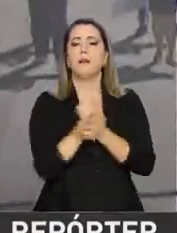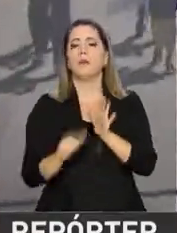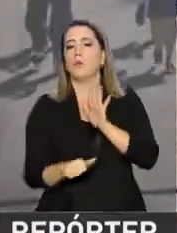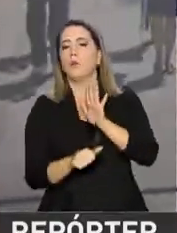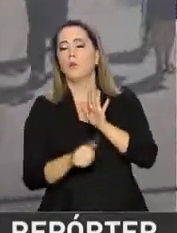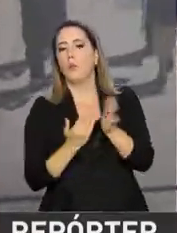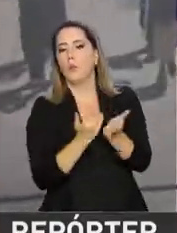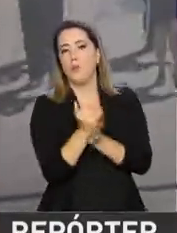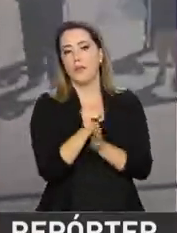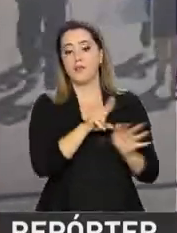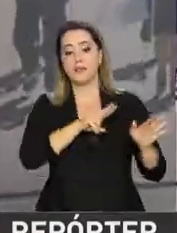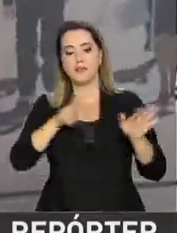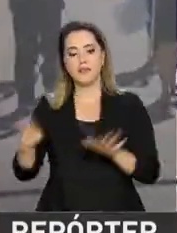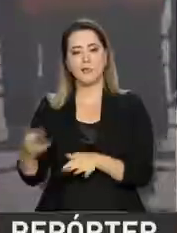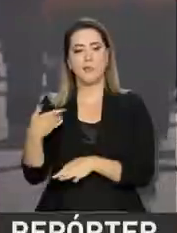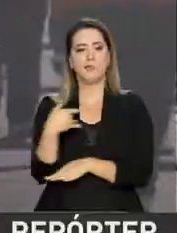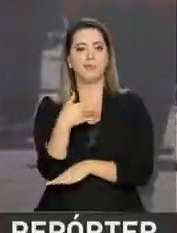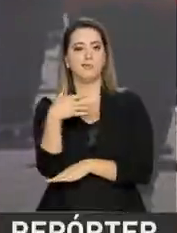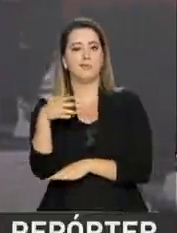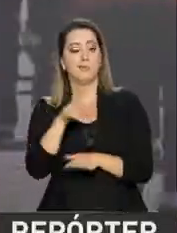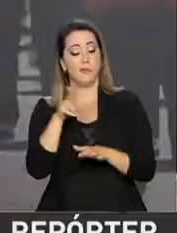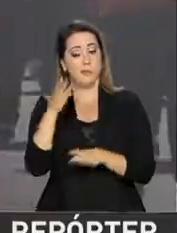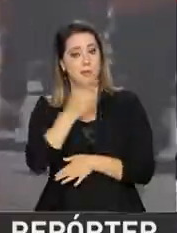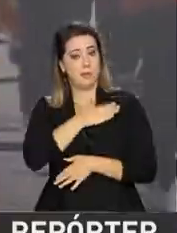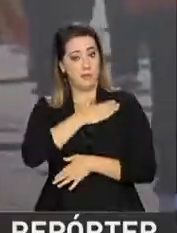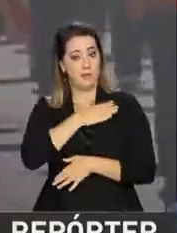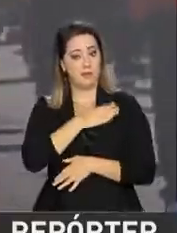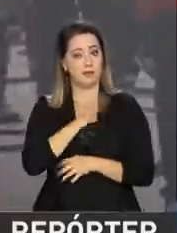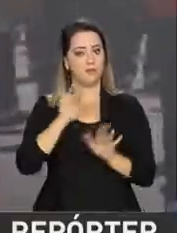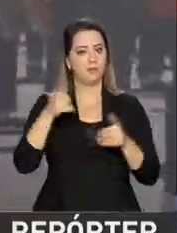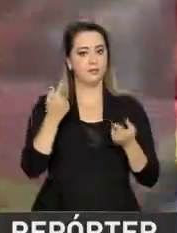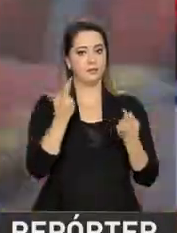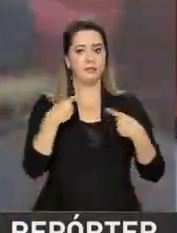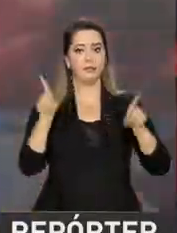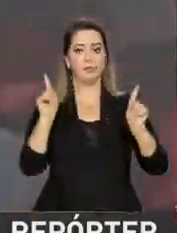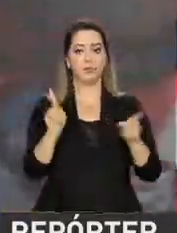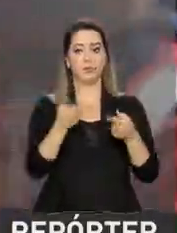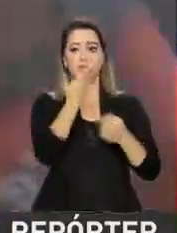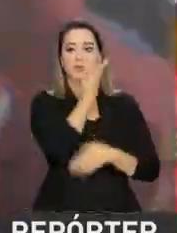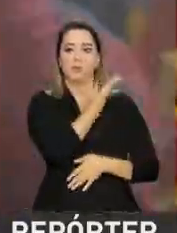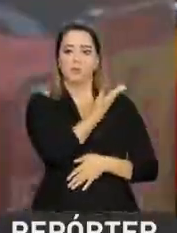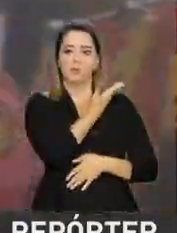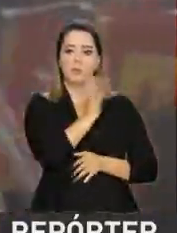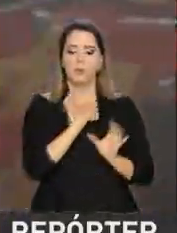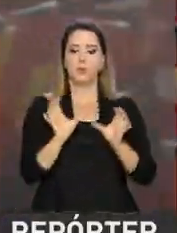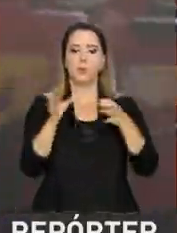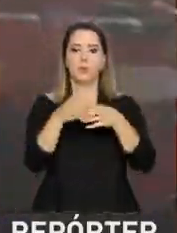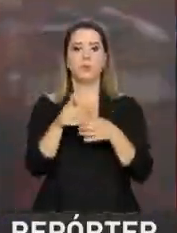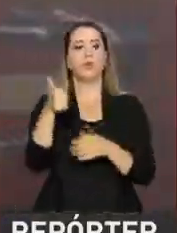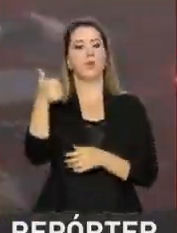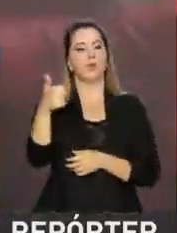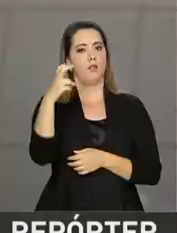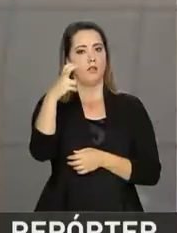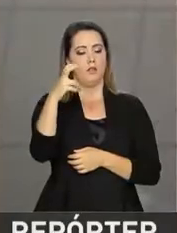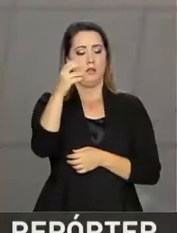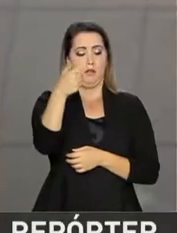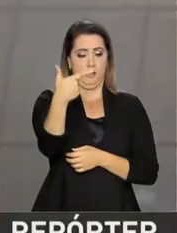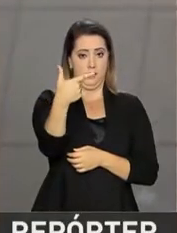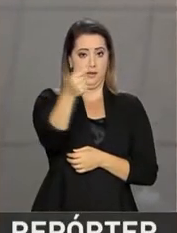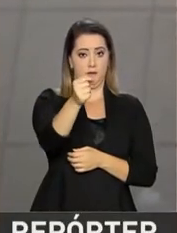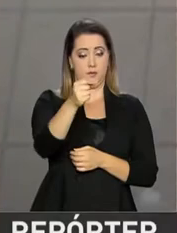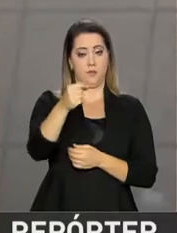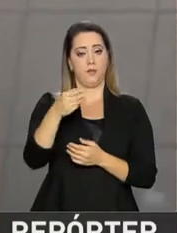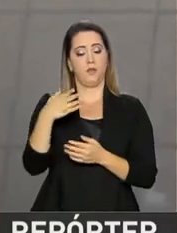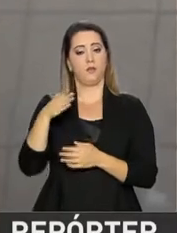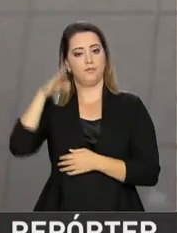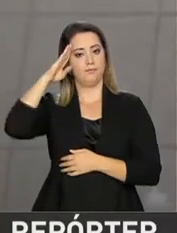da semana da pátria por isso a banda marcial dos fuzileiros navais composta por 120 militares teve